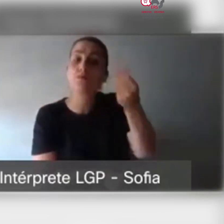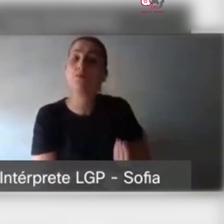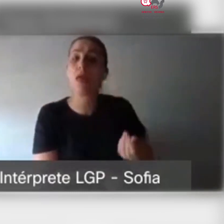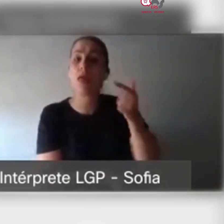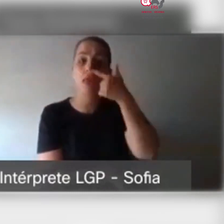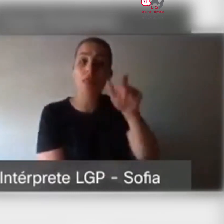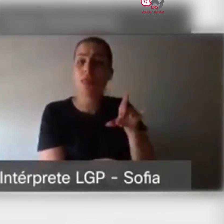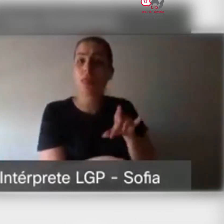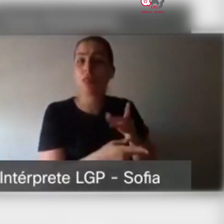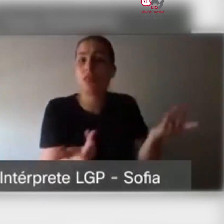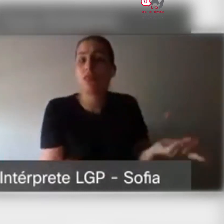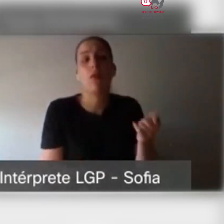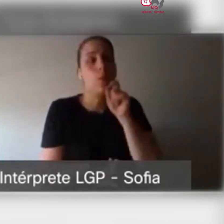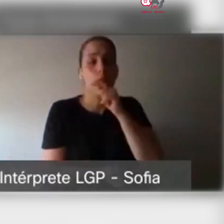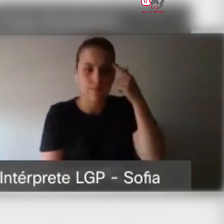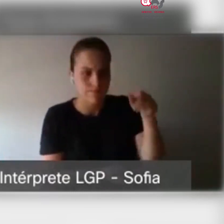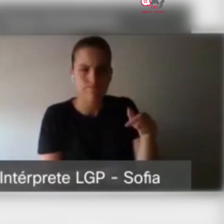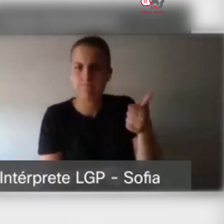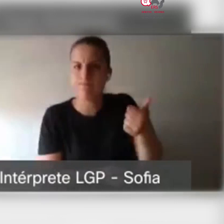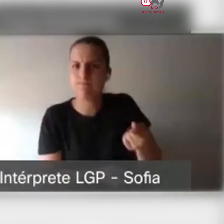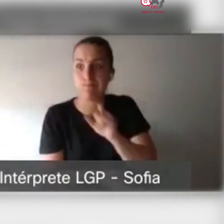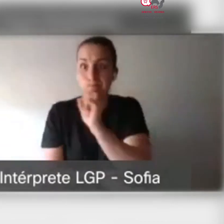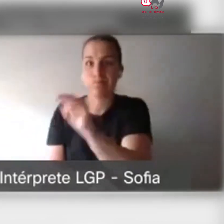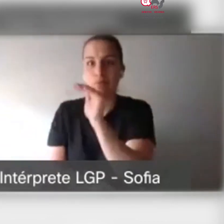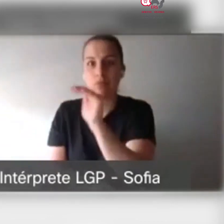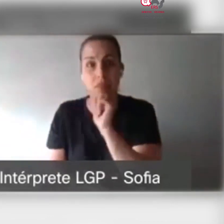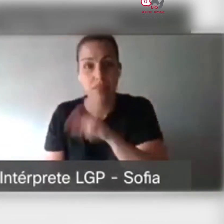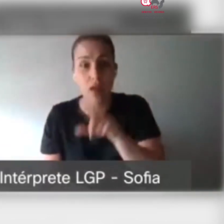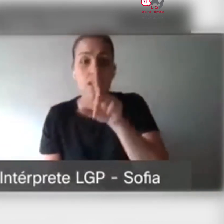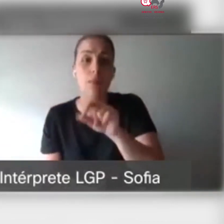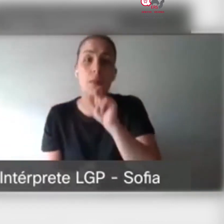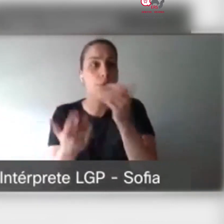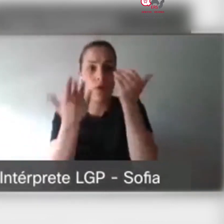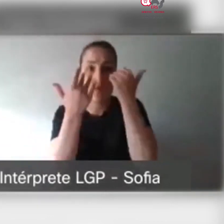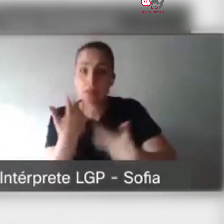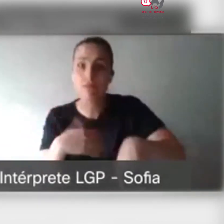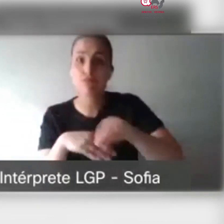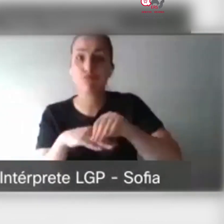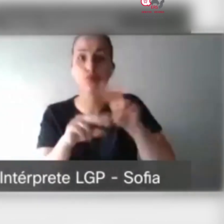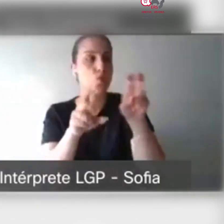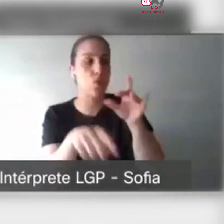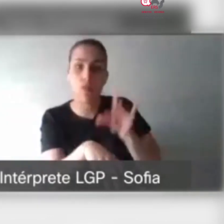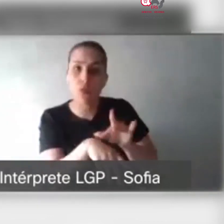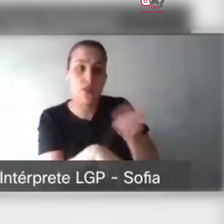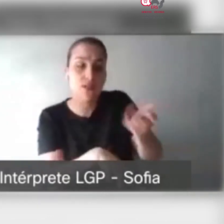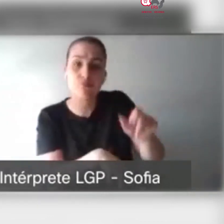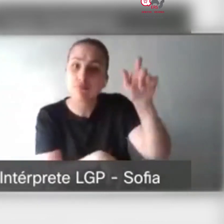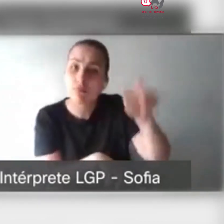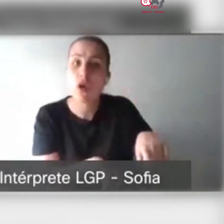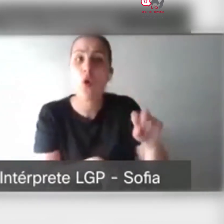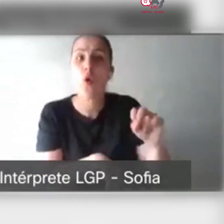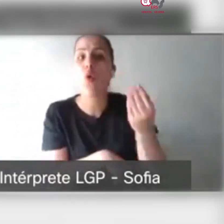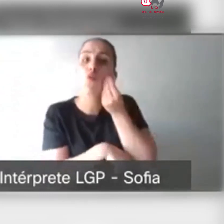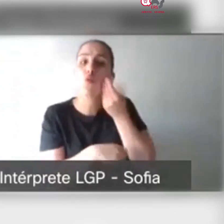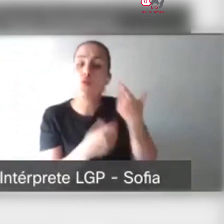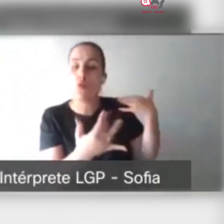mais facilmente se pode aperceber de uma alteração. Pode nos acrescentar informação sobre a patologia, sobre o